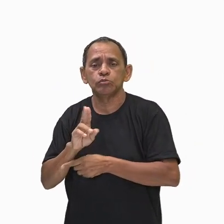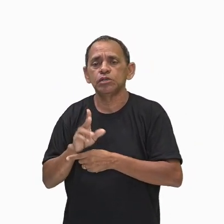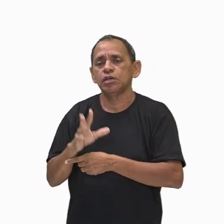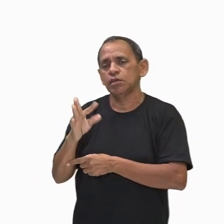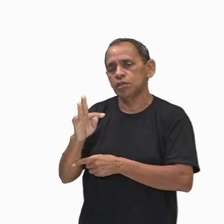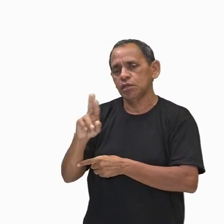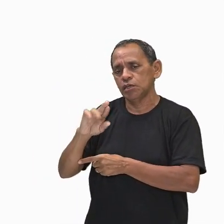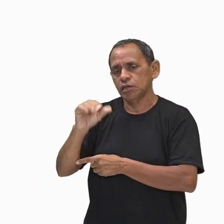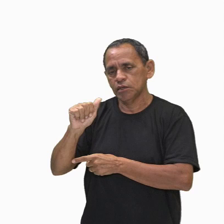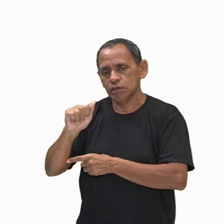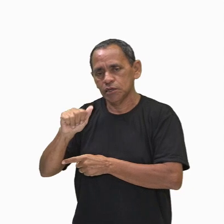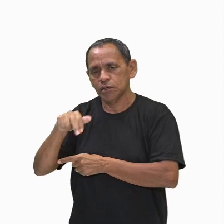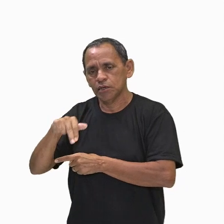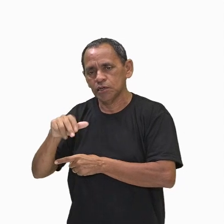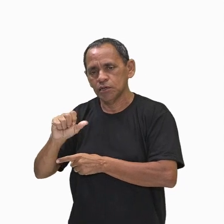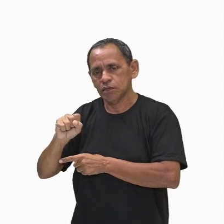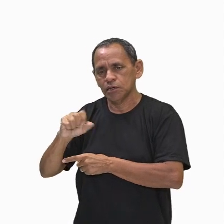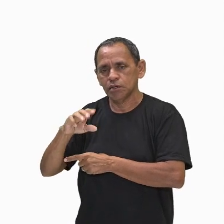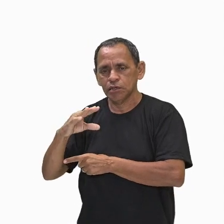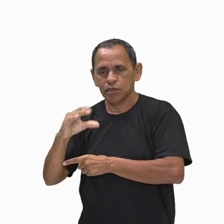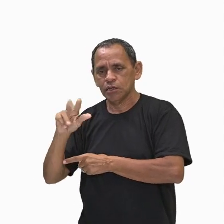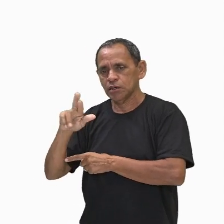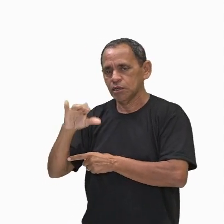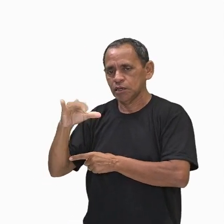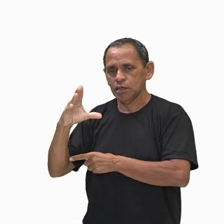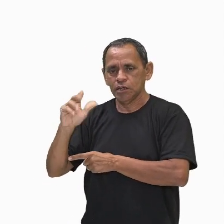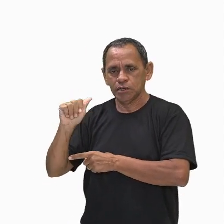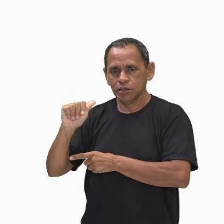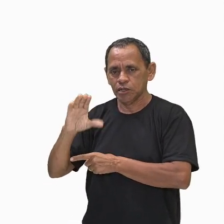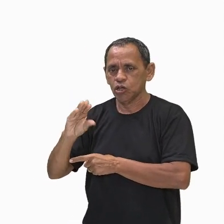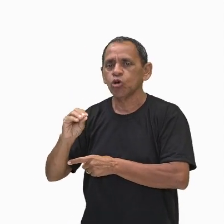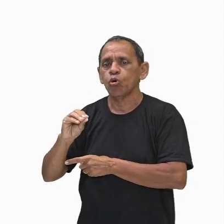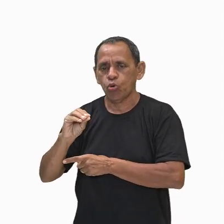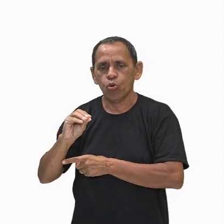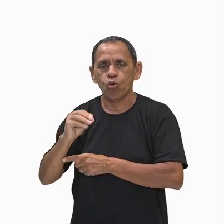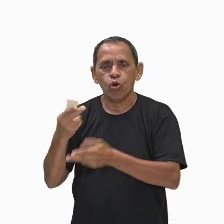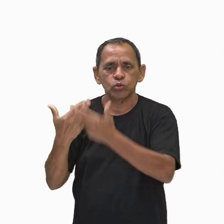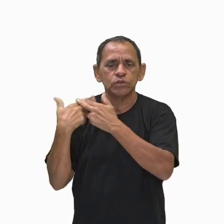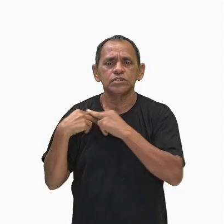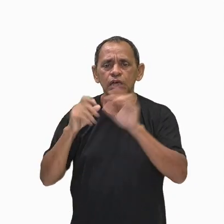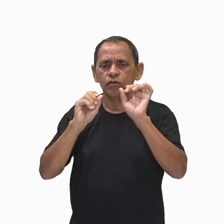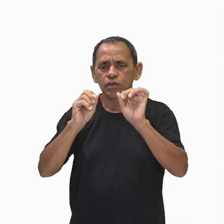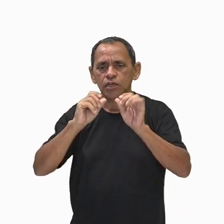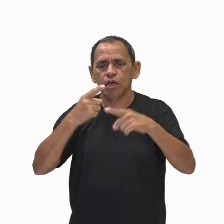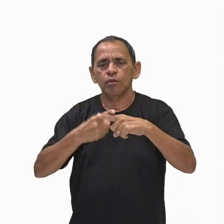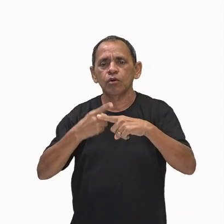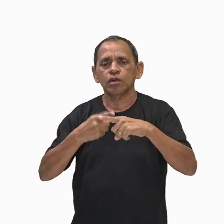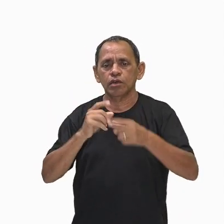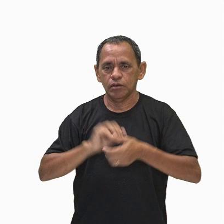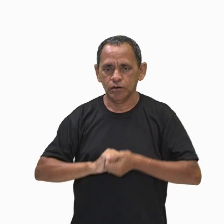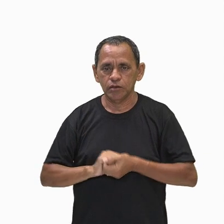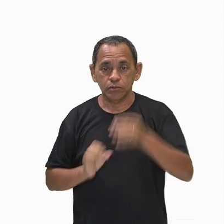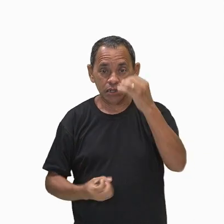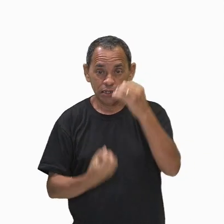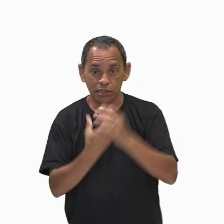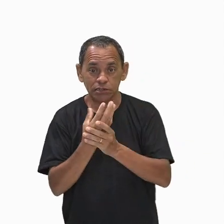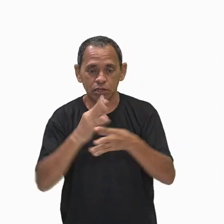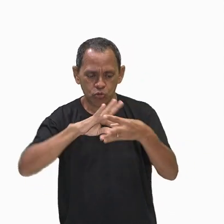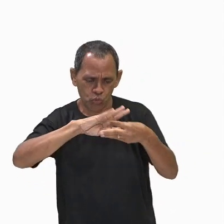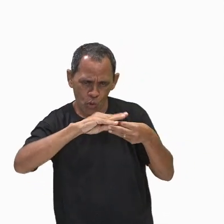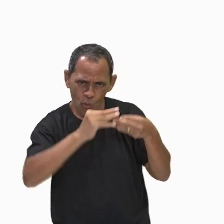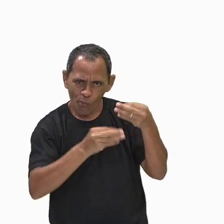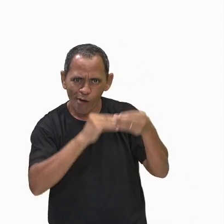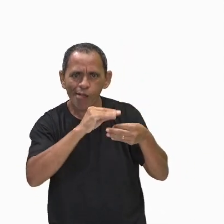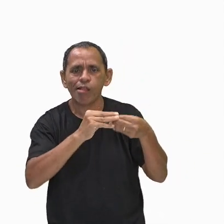transcrição. O que é a transcrição? Ela é responsável pela formação de uma molécula de